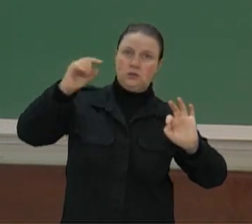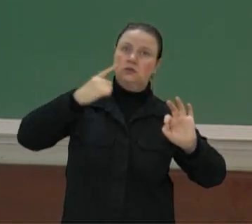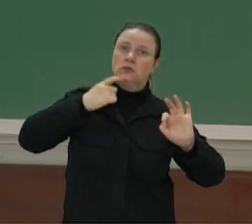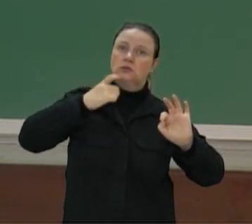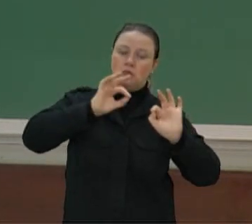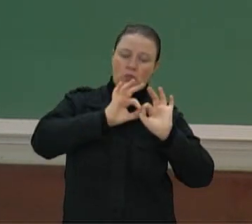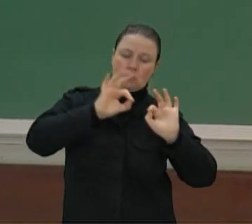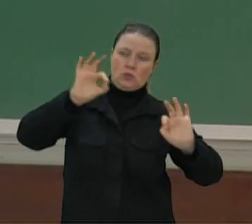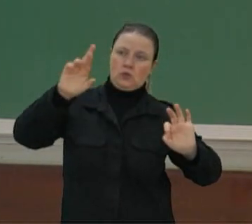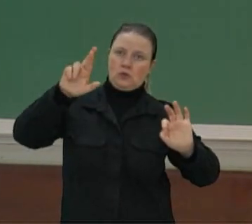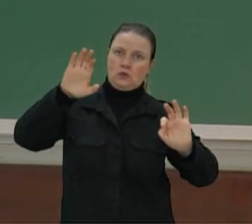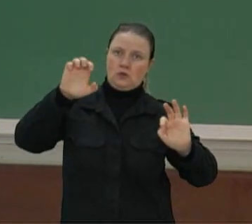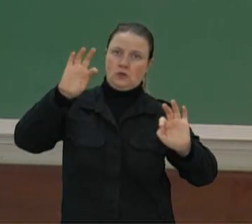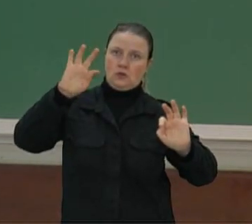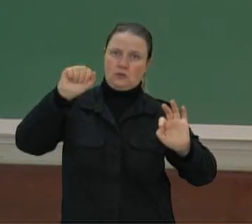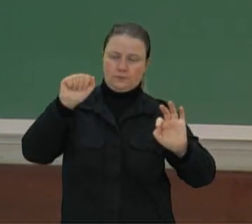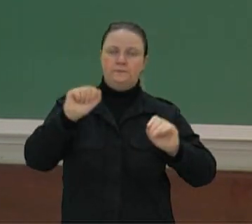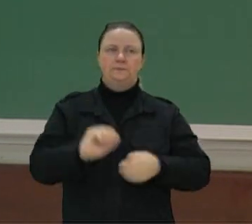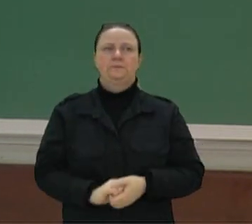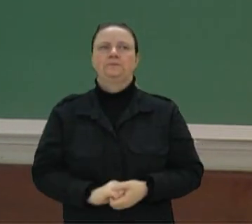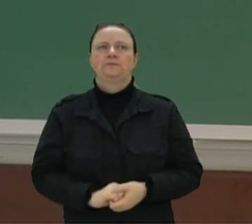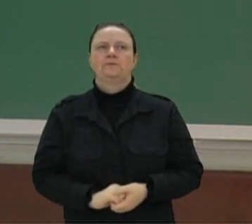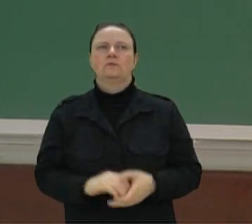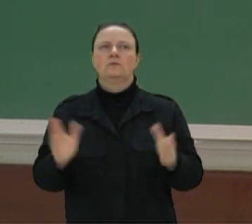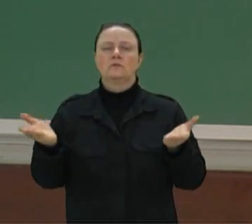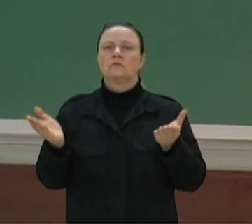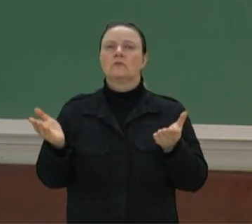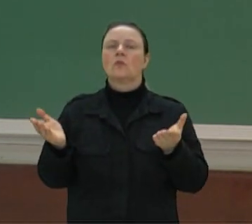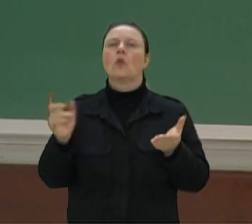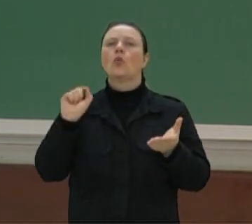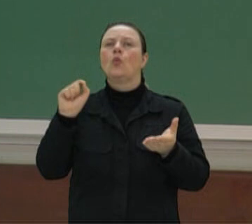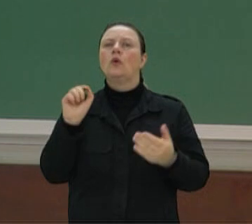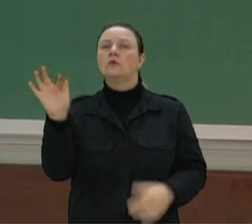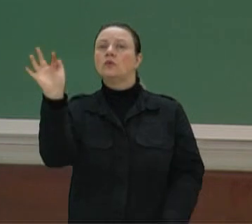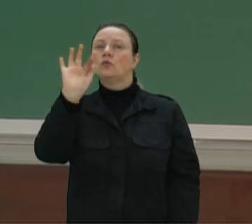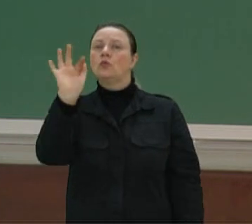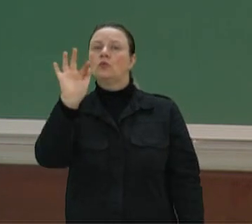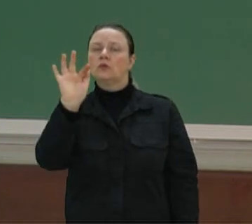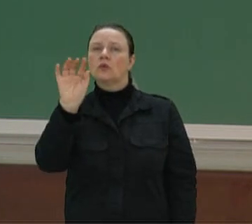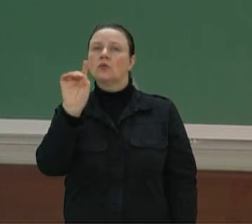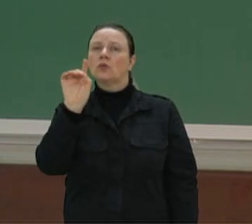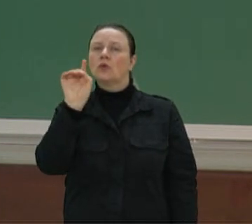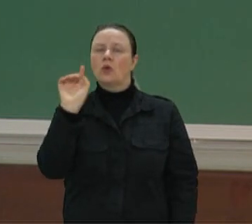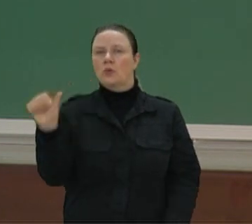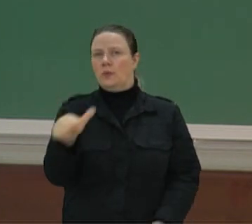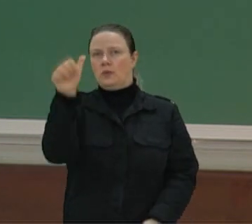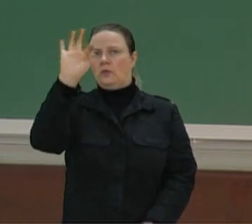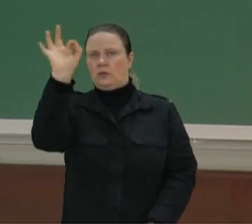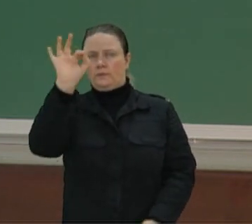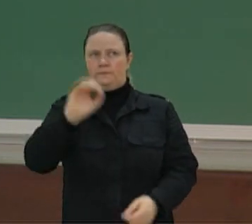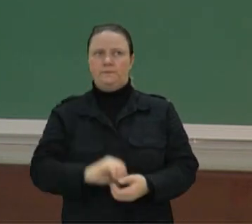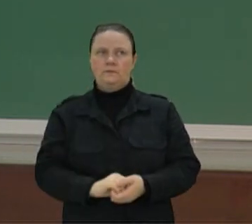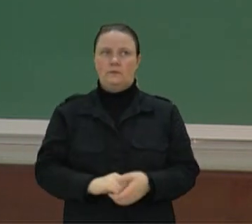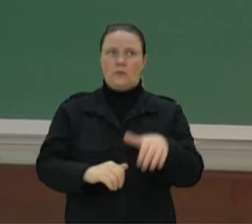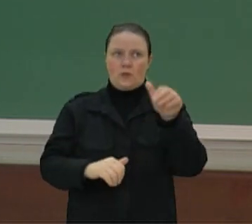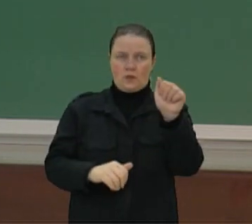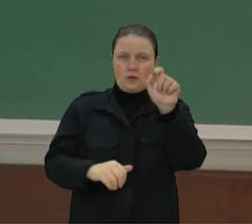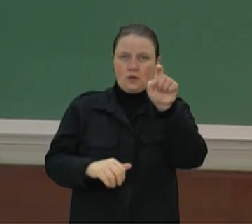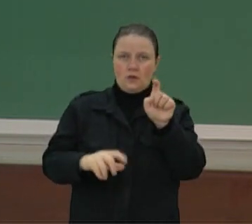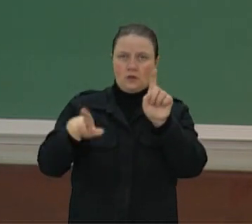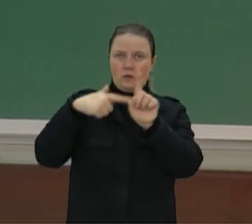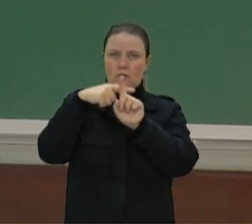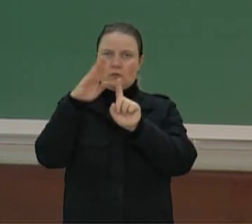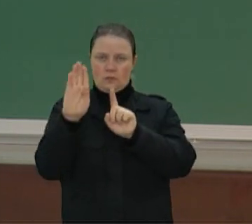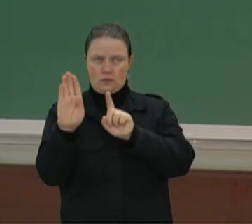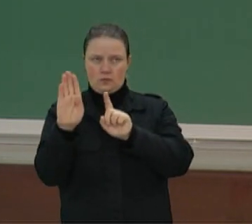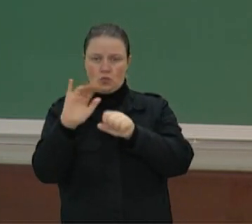vão fazer essa comparação. Dá uma olhada aqui. A função do primeiro grau é dita como AX mais B. Juros